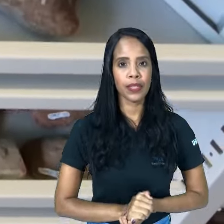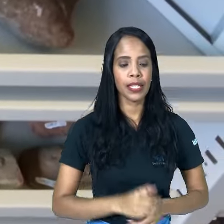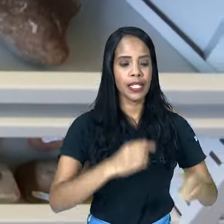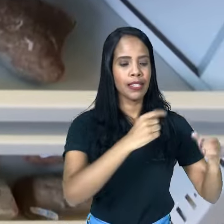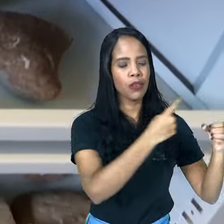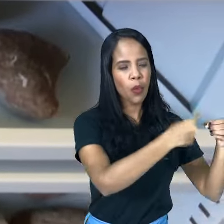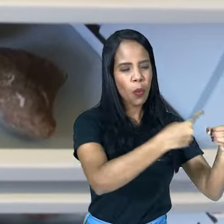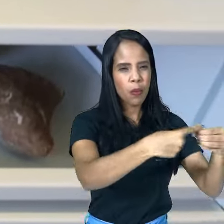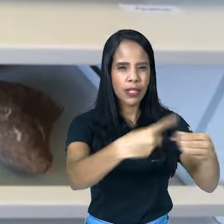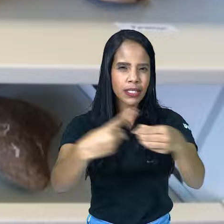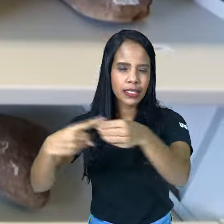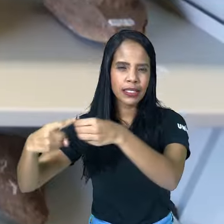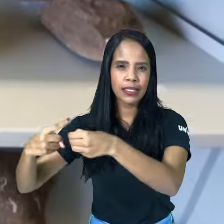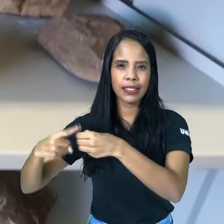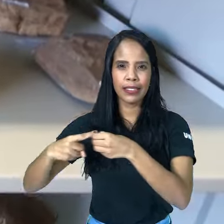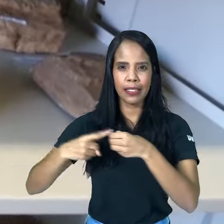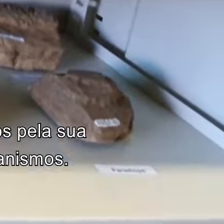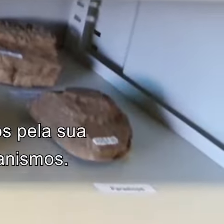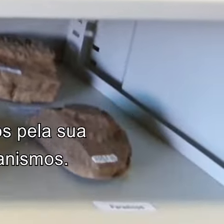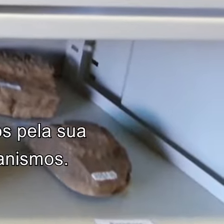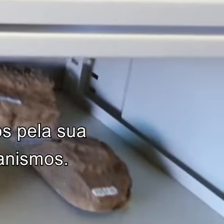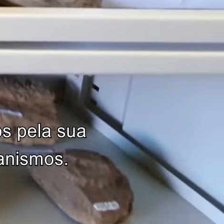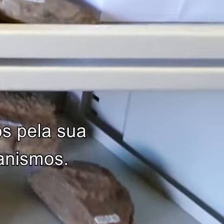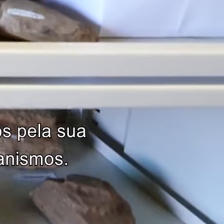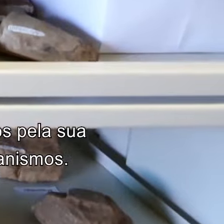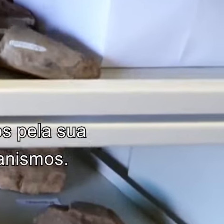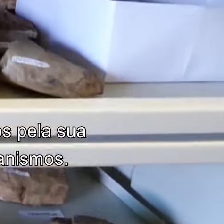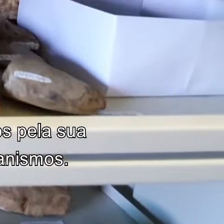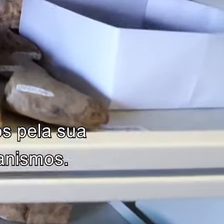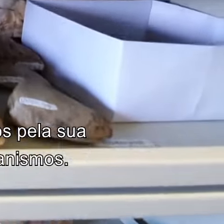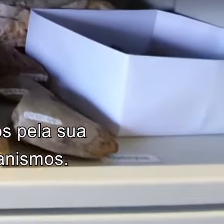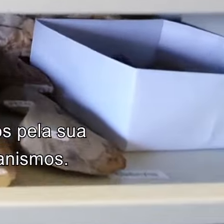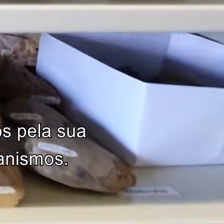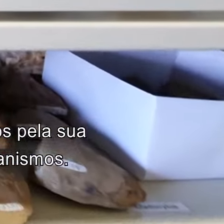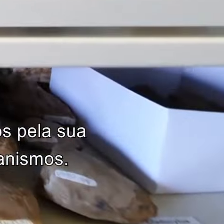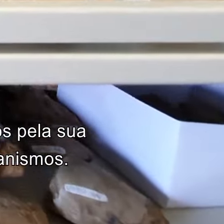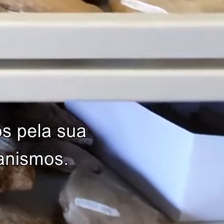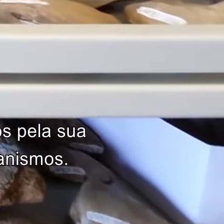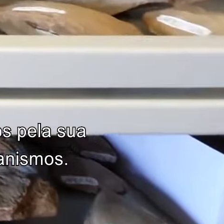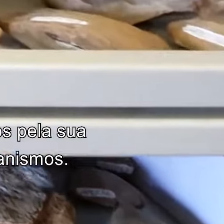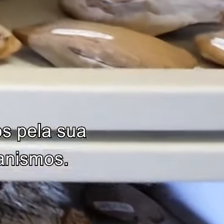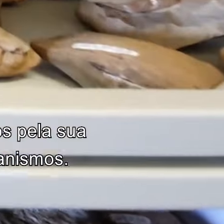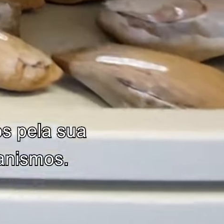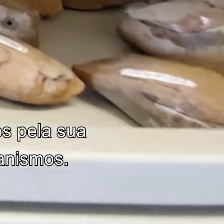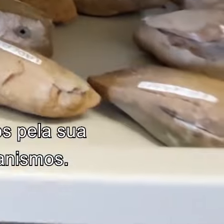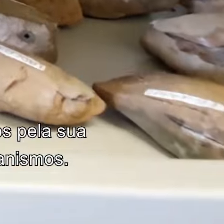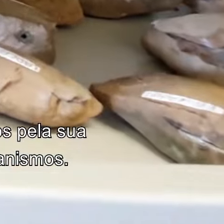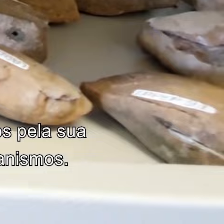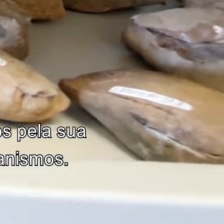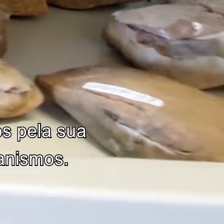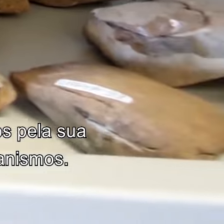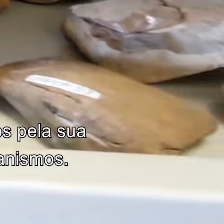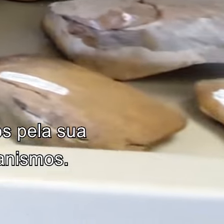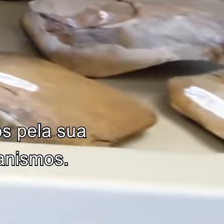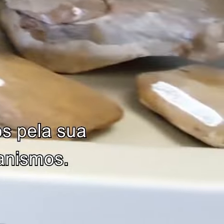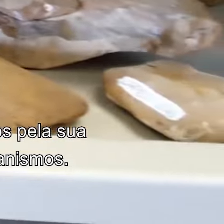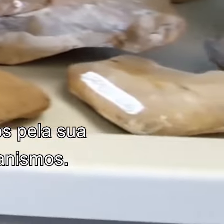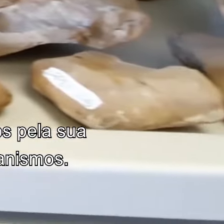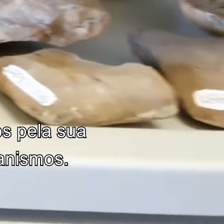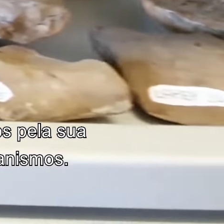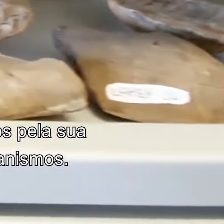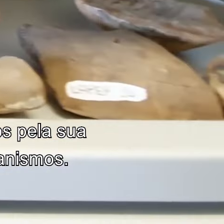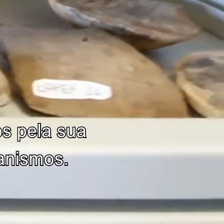cidades de Nova Olinda, Araripina e Bodocó. Os fósseis da formação Romualdo são mundialmente conhecidos pela sua qualidade, pois